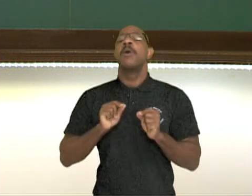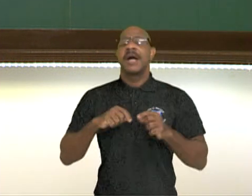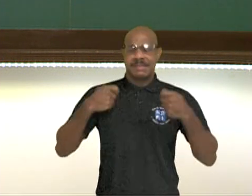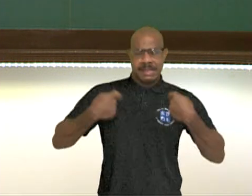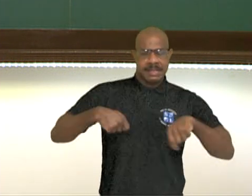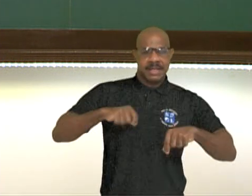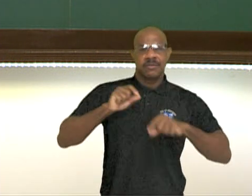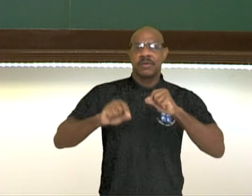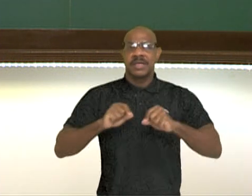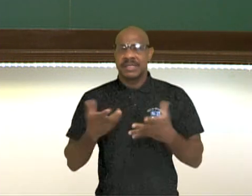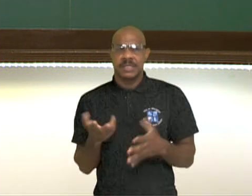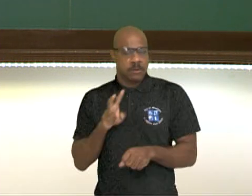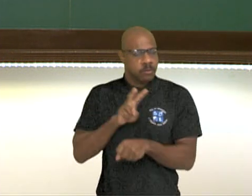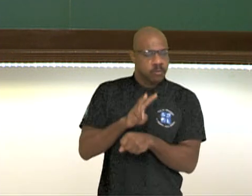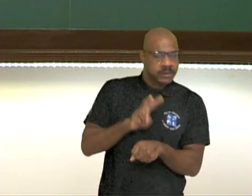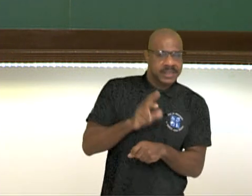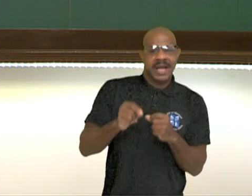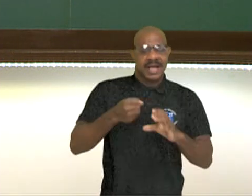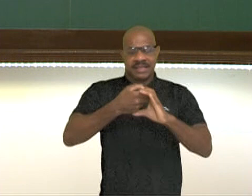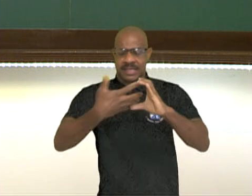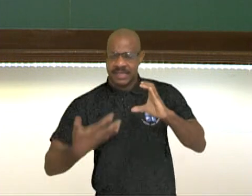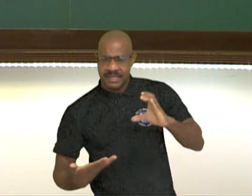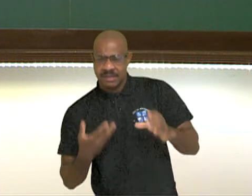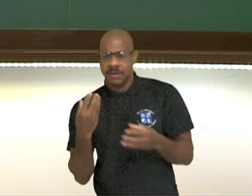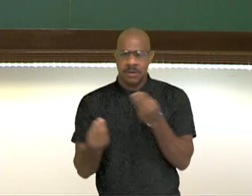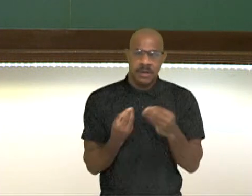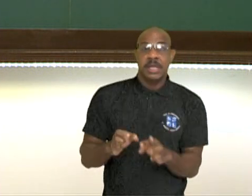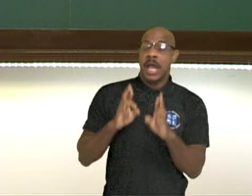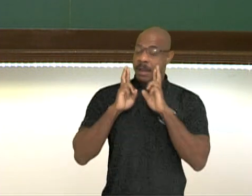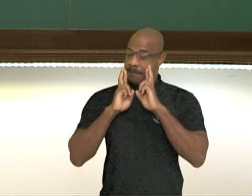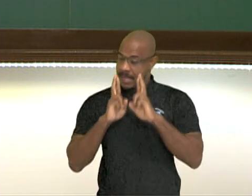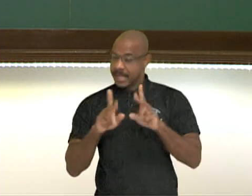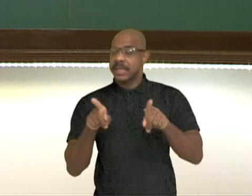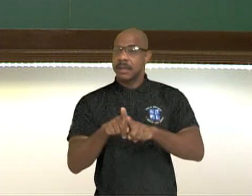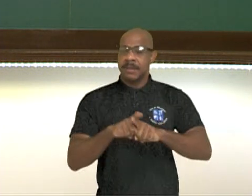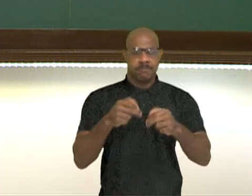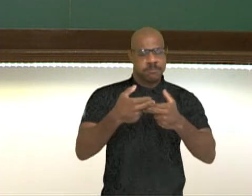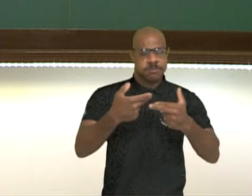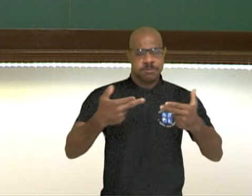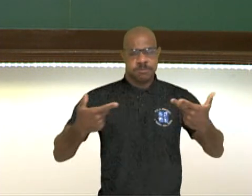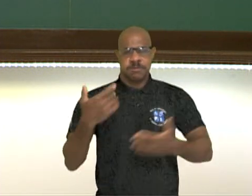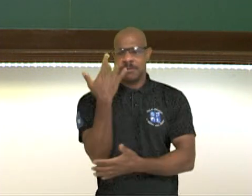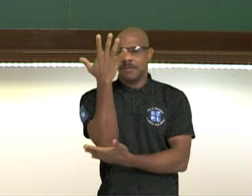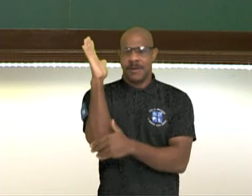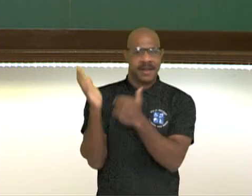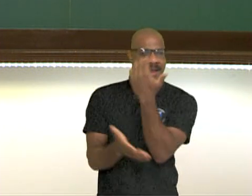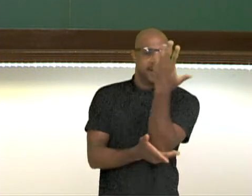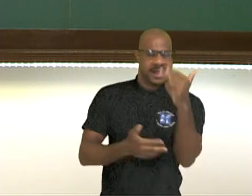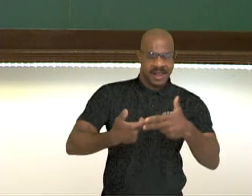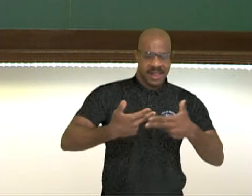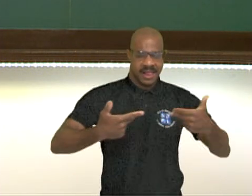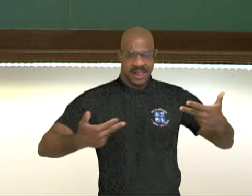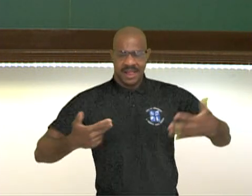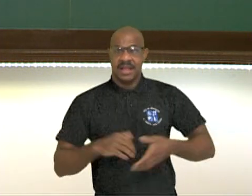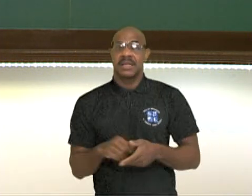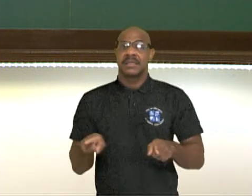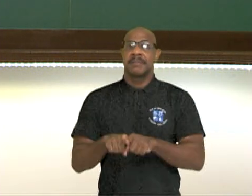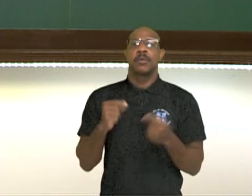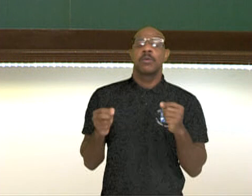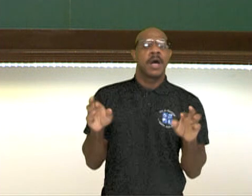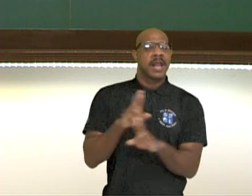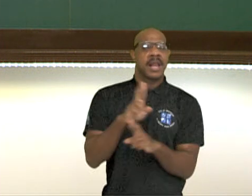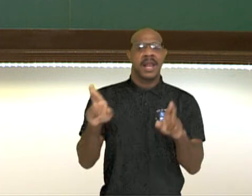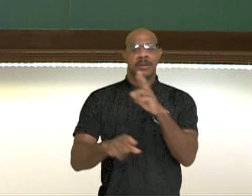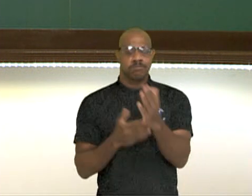de se conservar essas características, de se respeitar esses elementos naturais, as suas relações e o